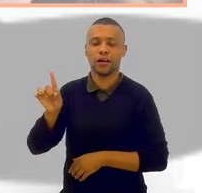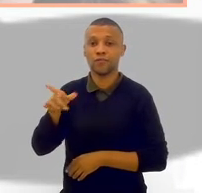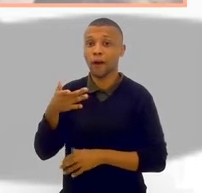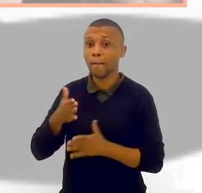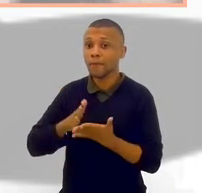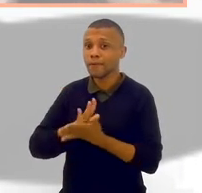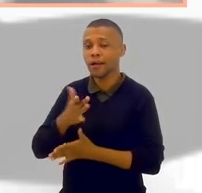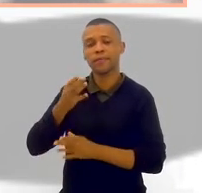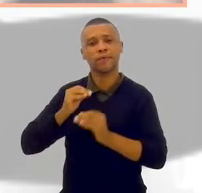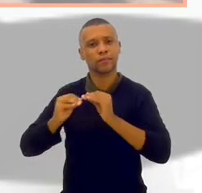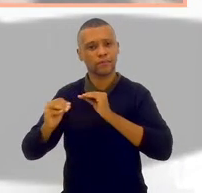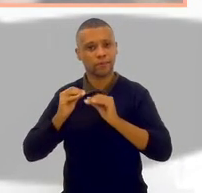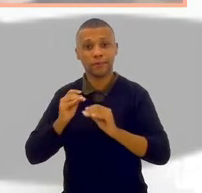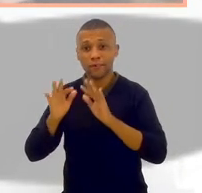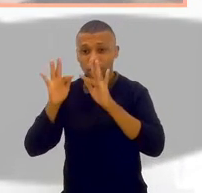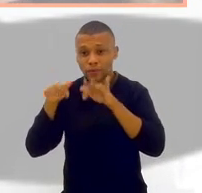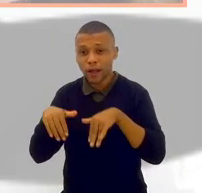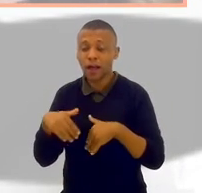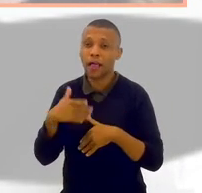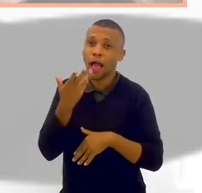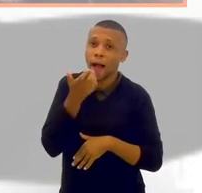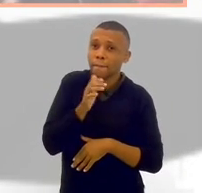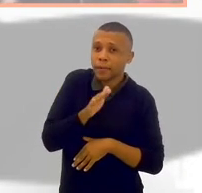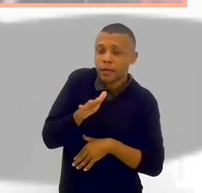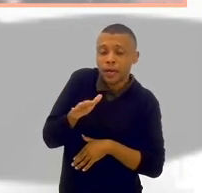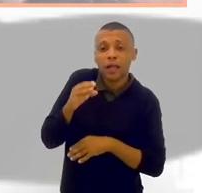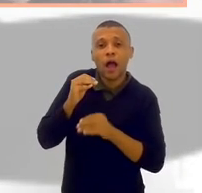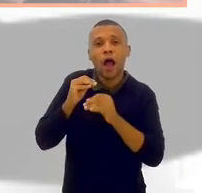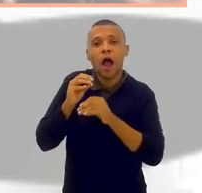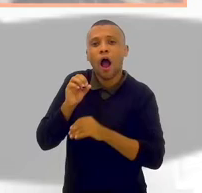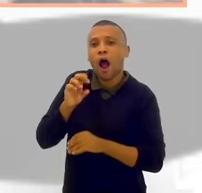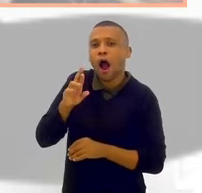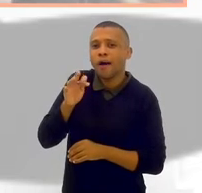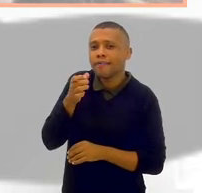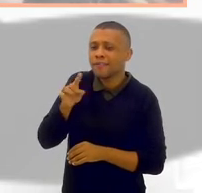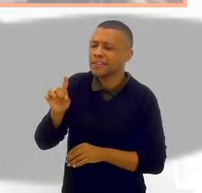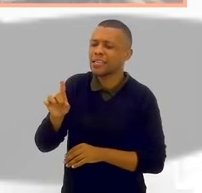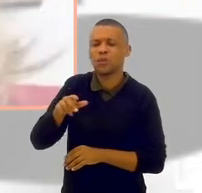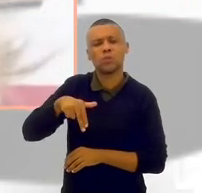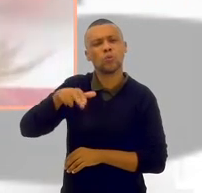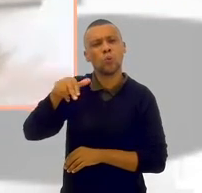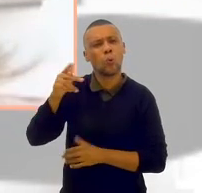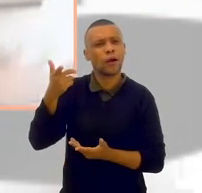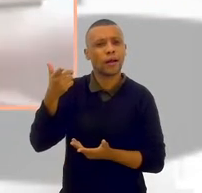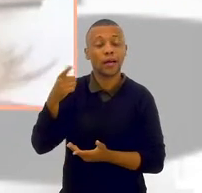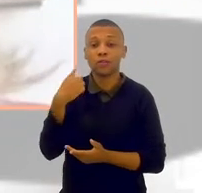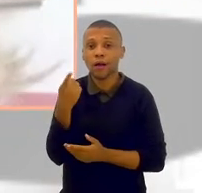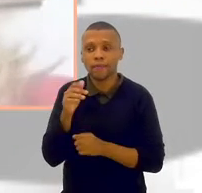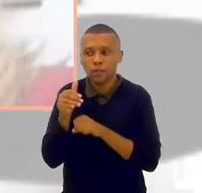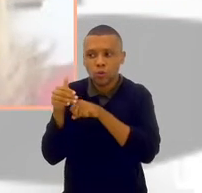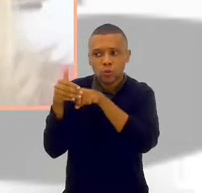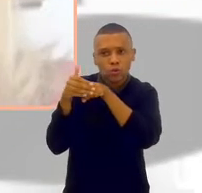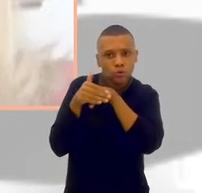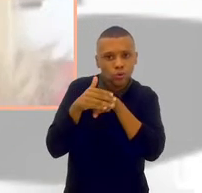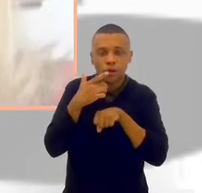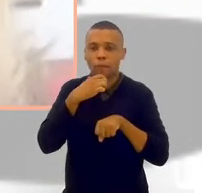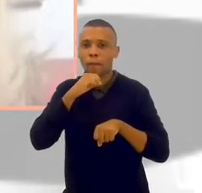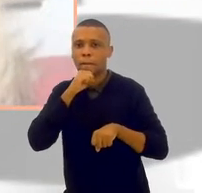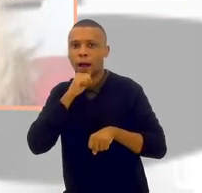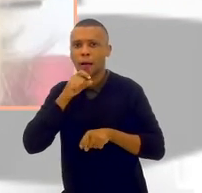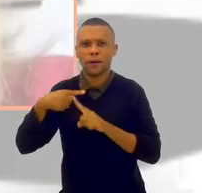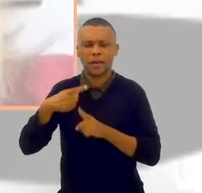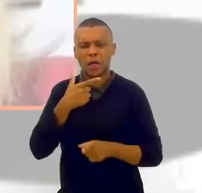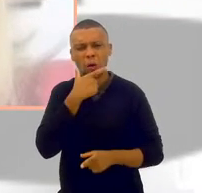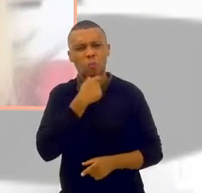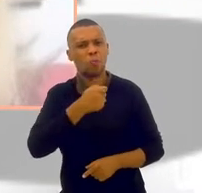dessa novela, estava no final para talvez ser a pequena órfã, meu pai nem sonho, porque nós fizemos tudo escondido do meu pai, que meu pai era